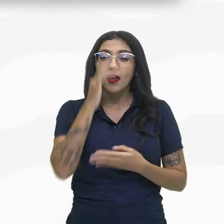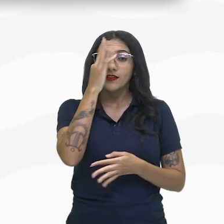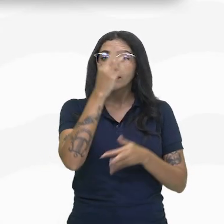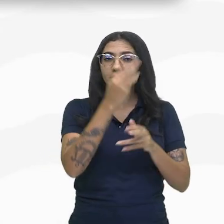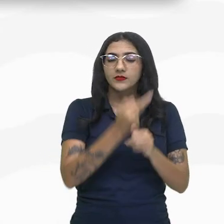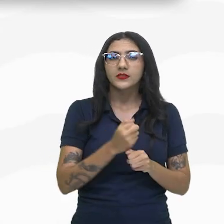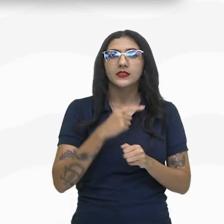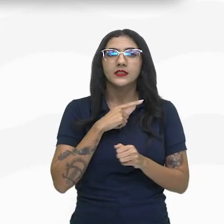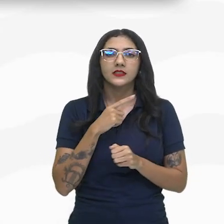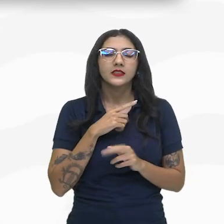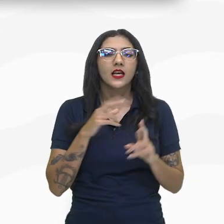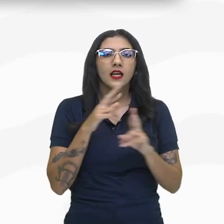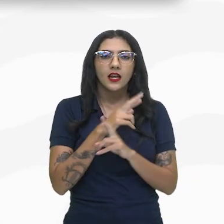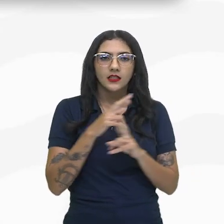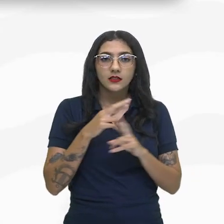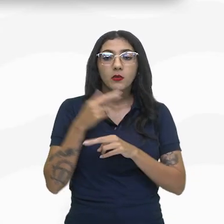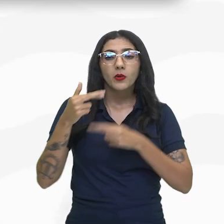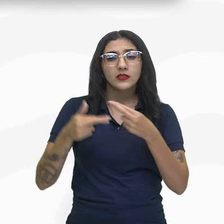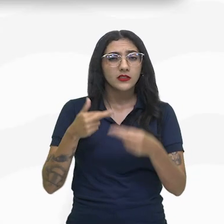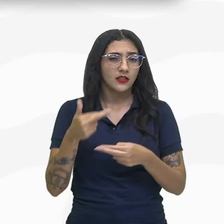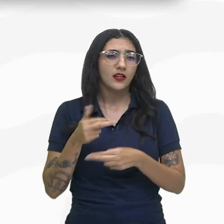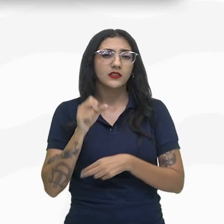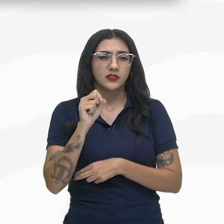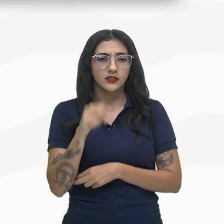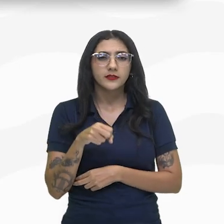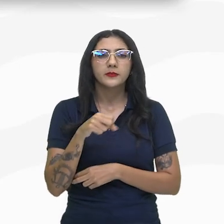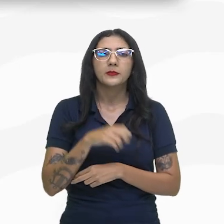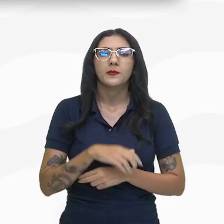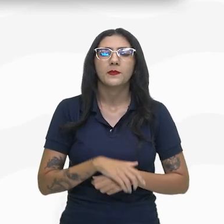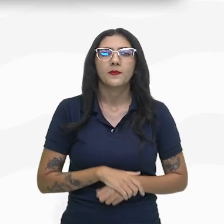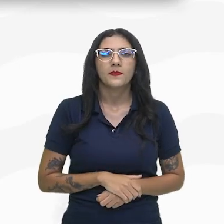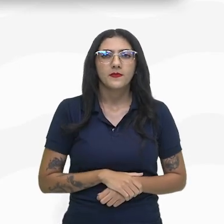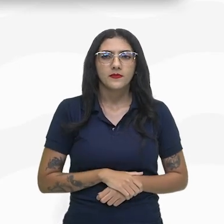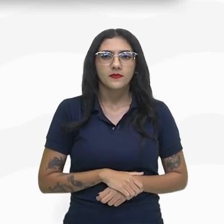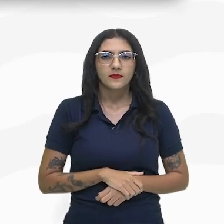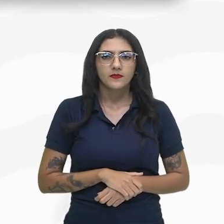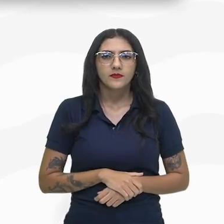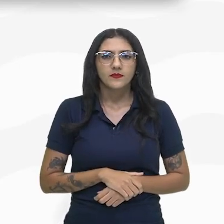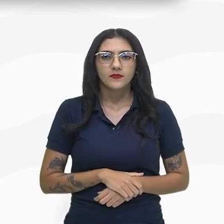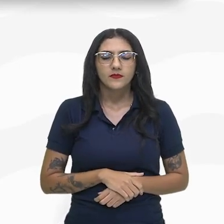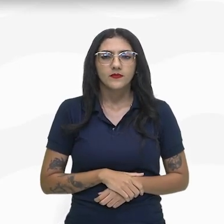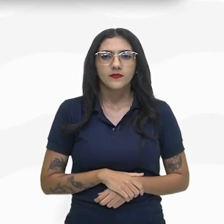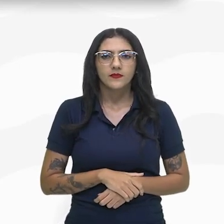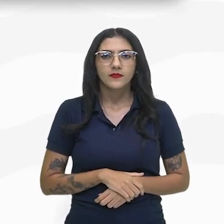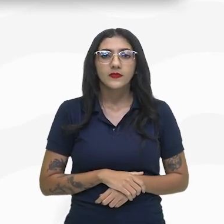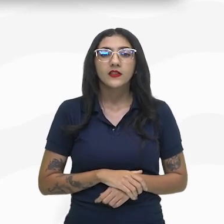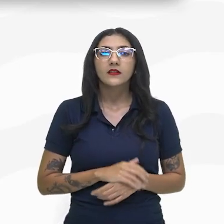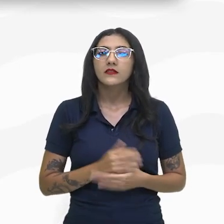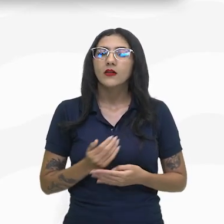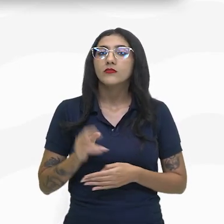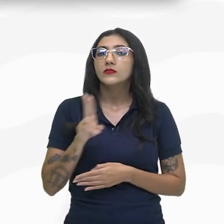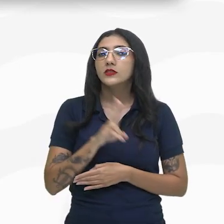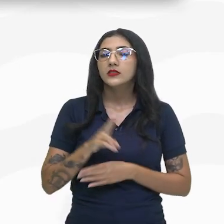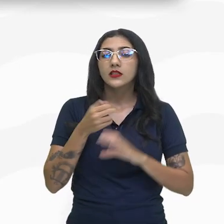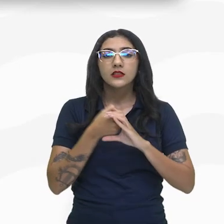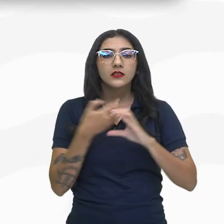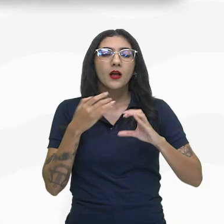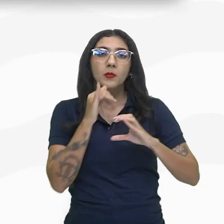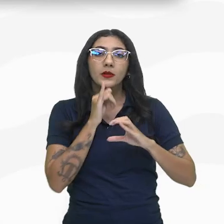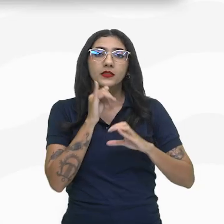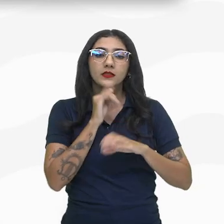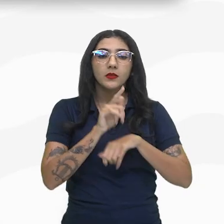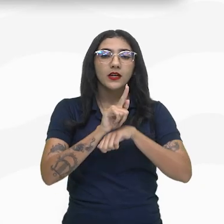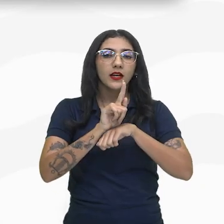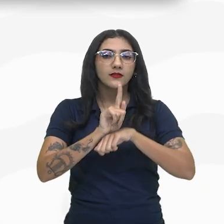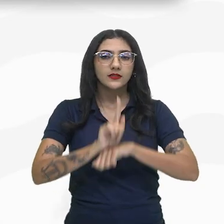ligada a processos de reciclagem de materiais, tá certo? Então, usando princípios como a gravidade, por